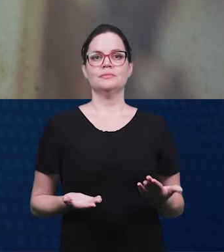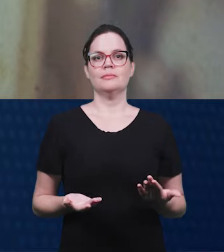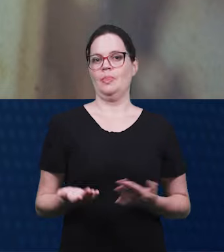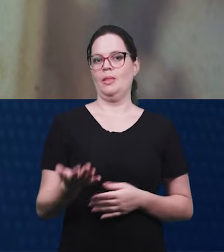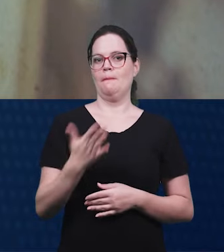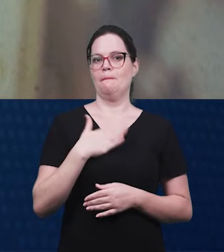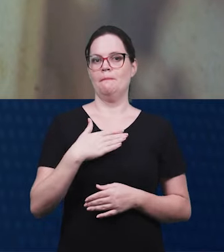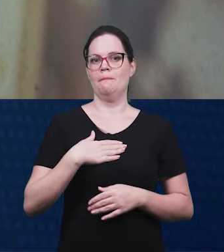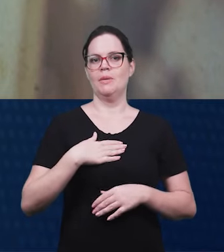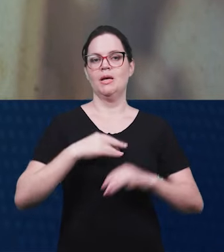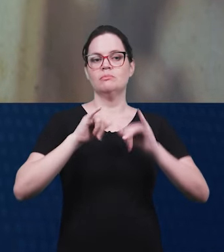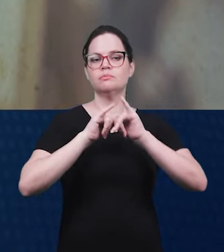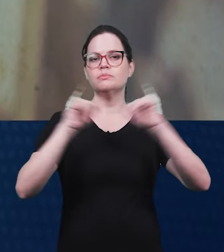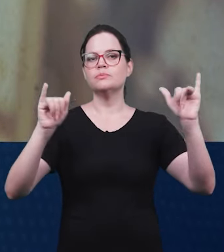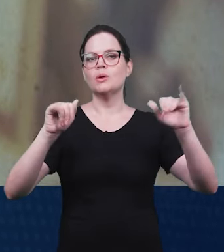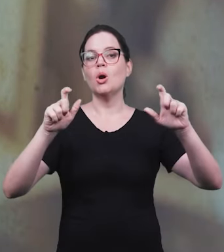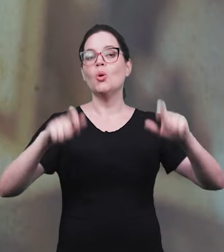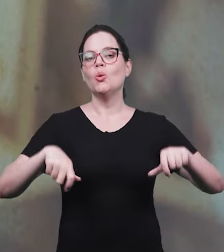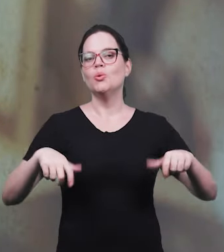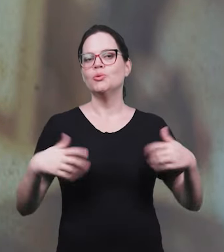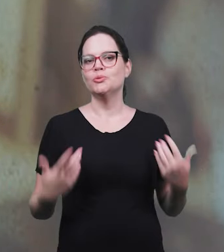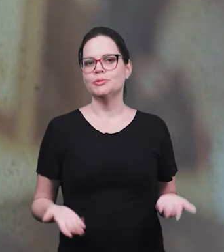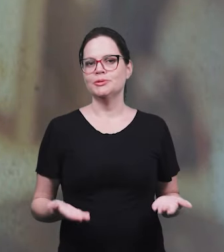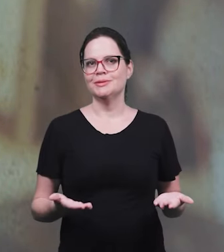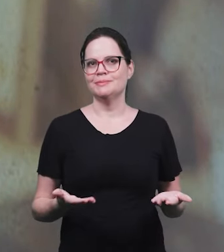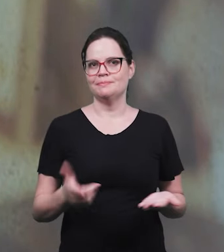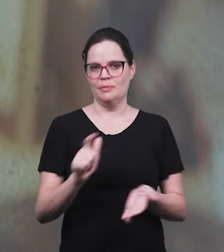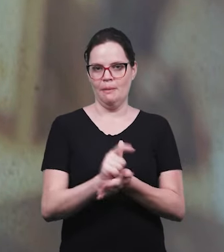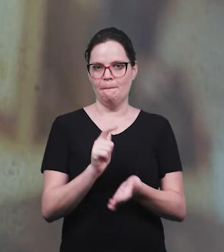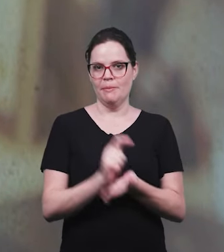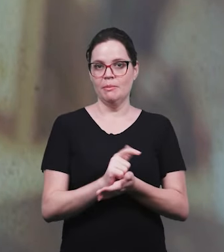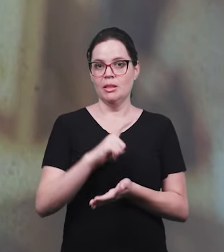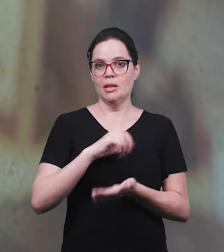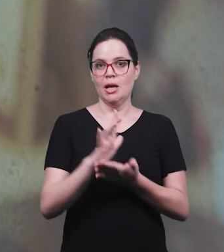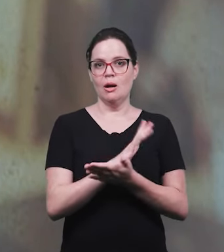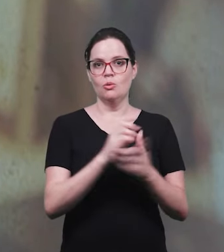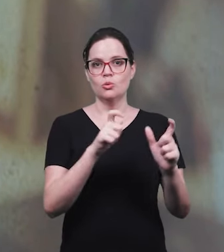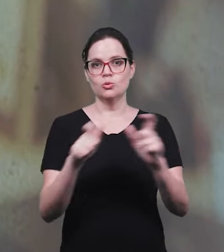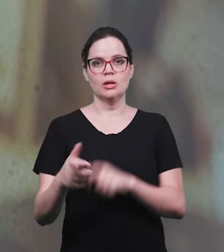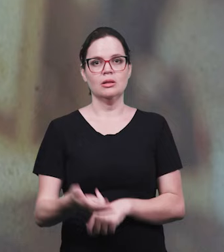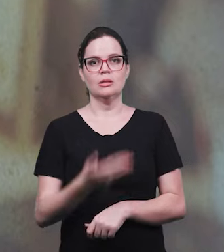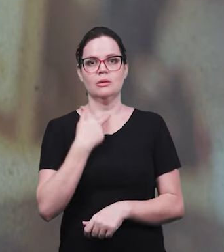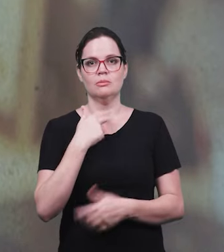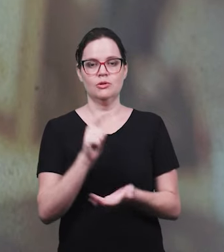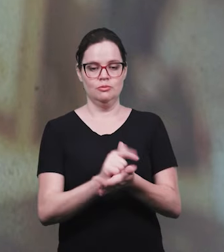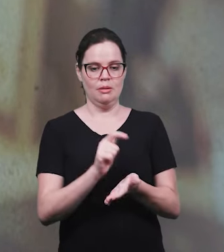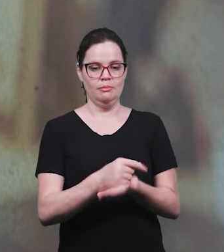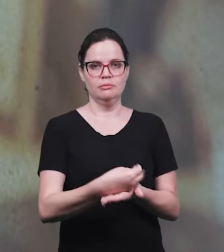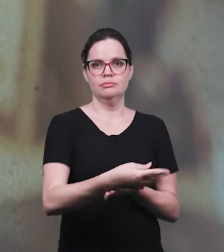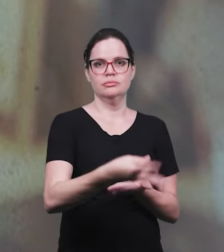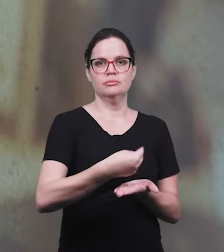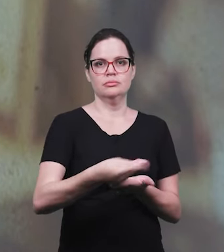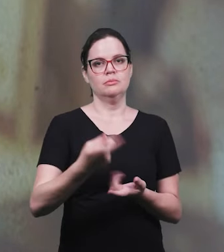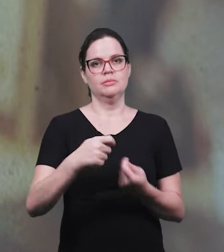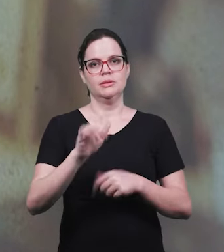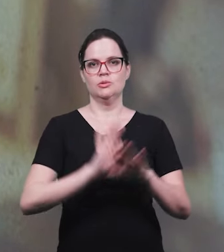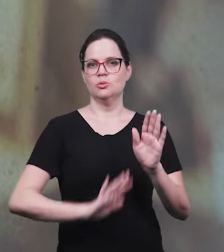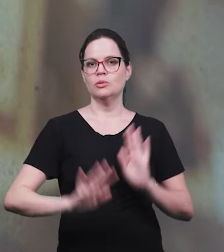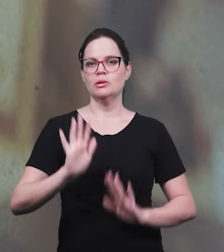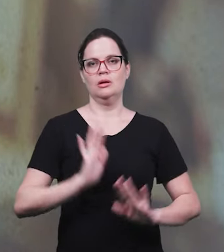minha publicidade, panfletar. Tem coisas que nós não podemos fazer. Não podemos fazer, exatamente. Mas tenha cuidado naquilo que pode ser feito.